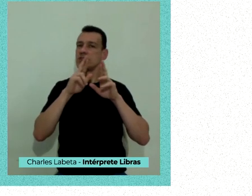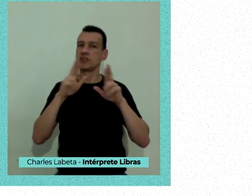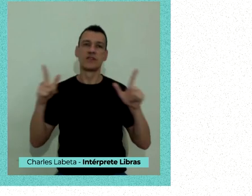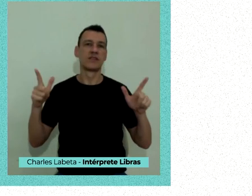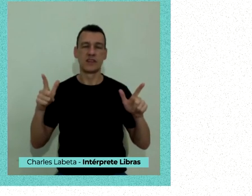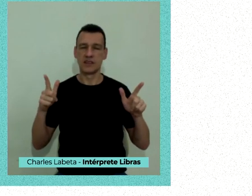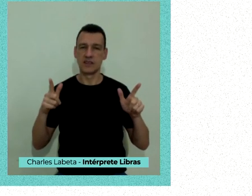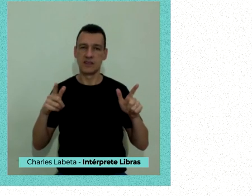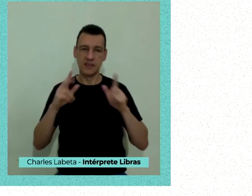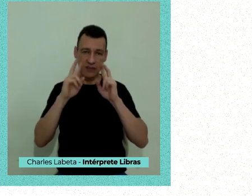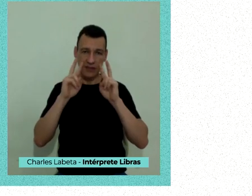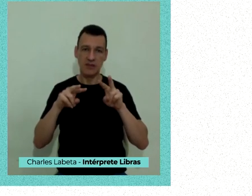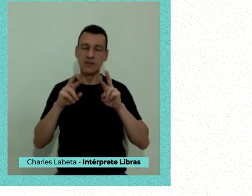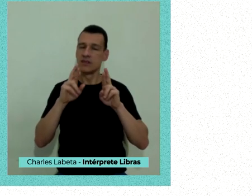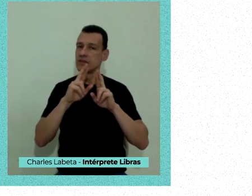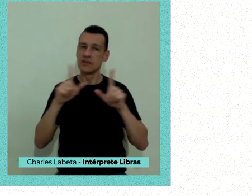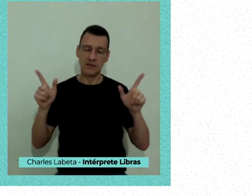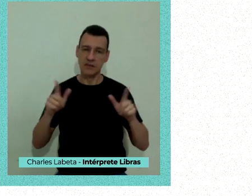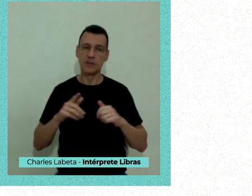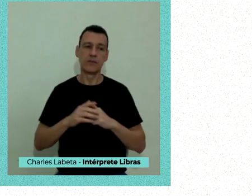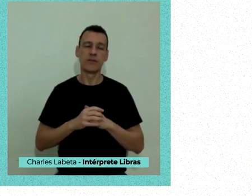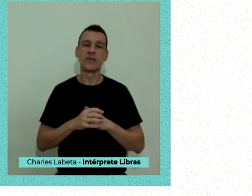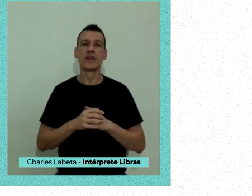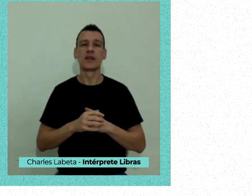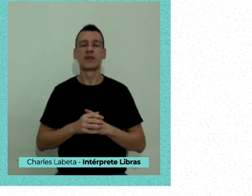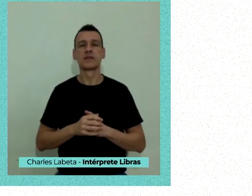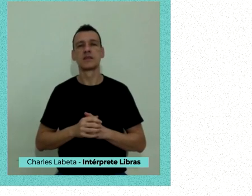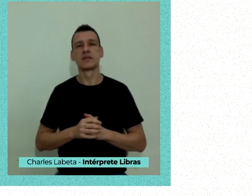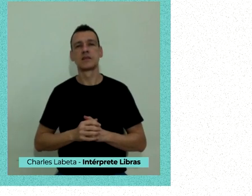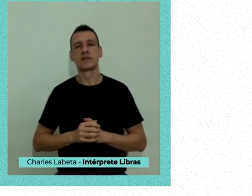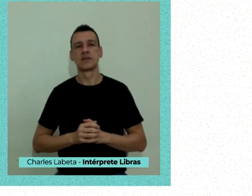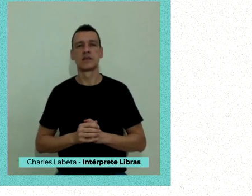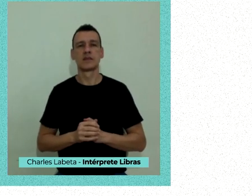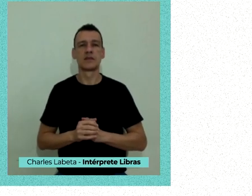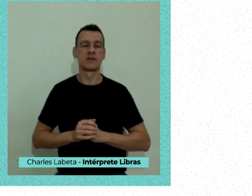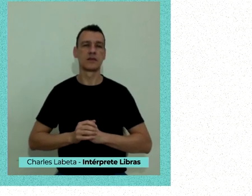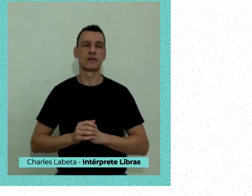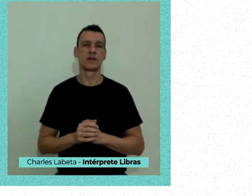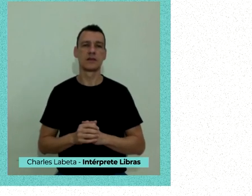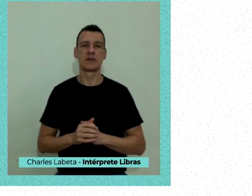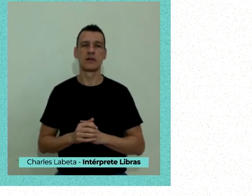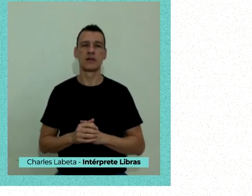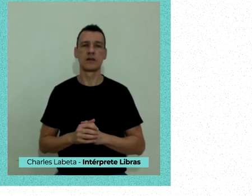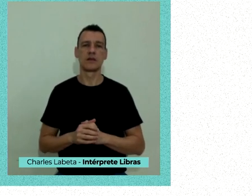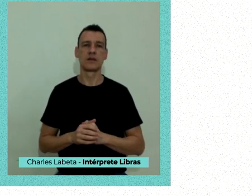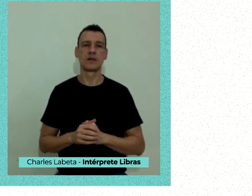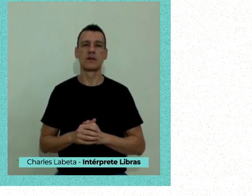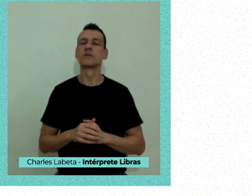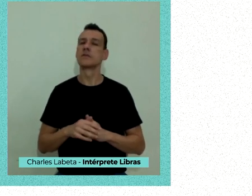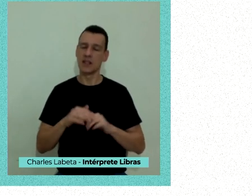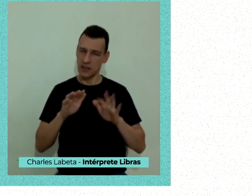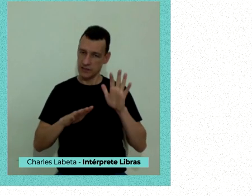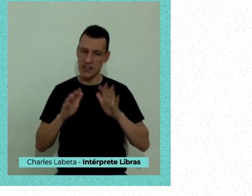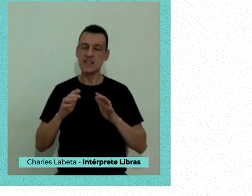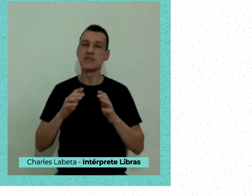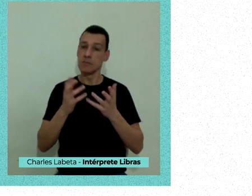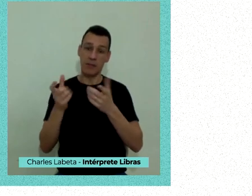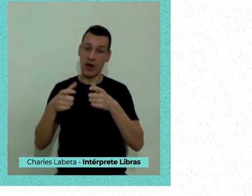maioria está ligada com essa ideia de romper com os laços que são colocados, né?